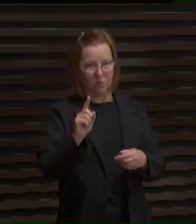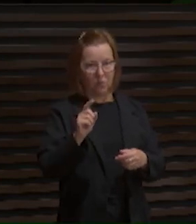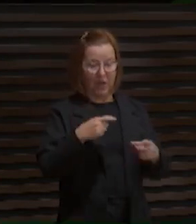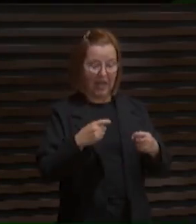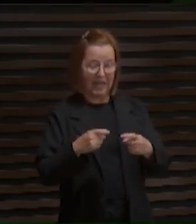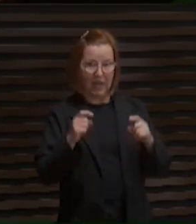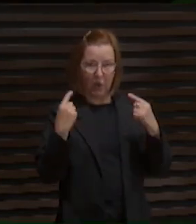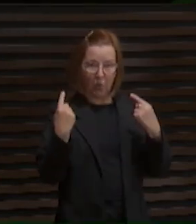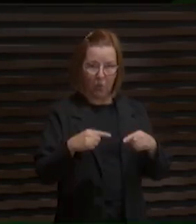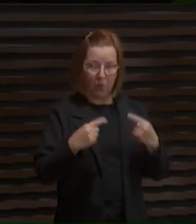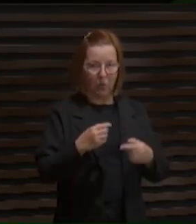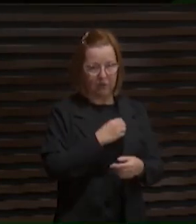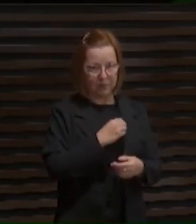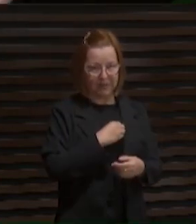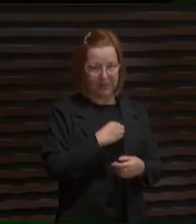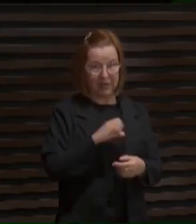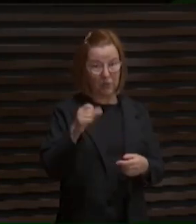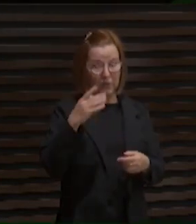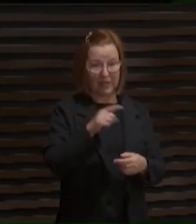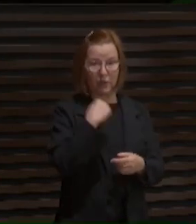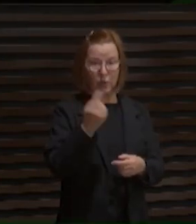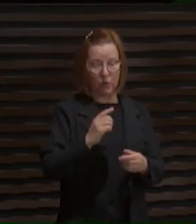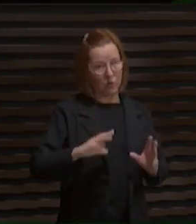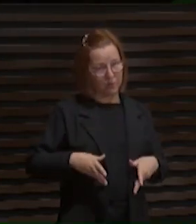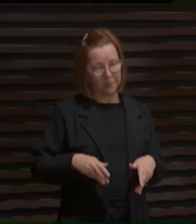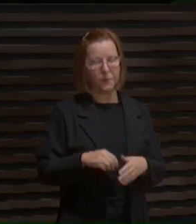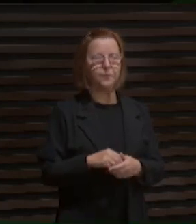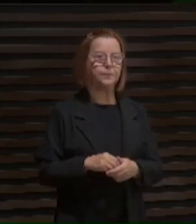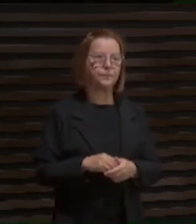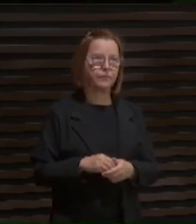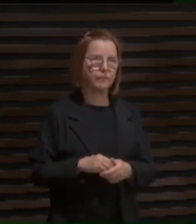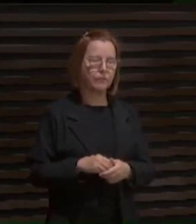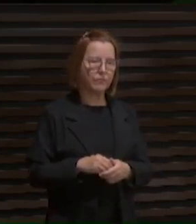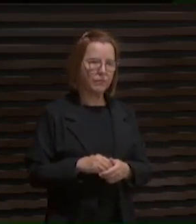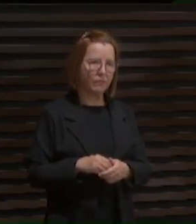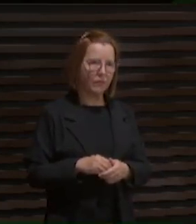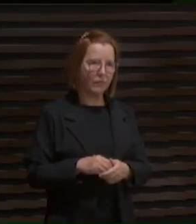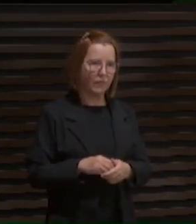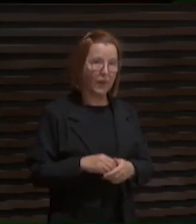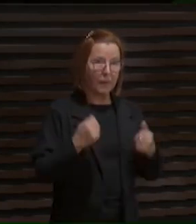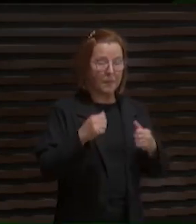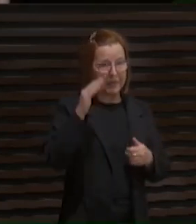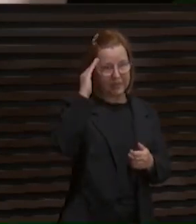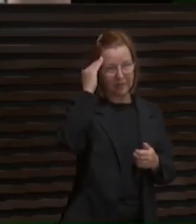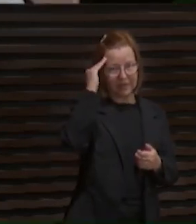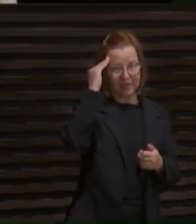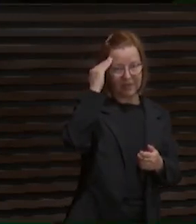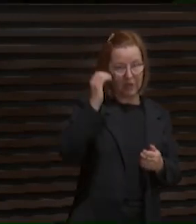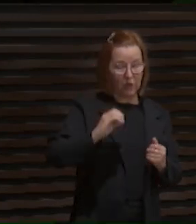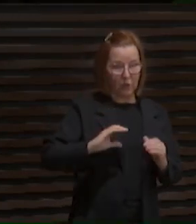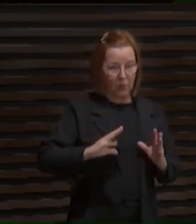Se a gente separa quem nós somos em várias partes, é ótimo para instrução, para que a gente entenda, né, o corpo,